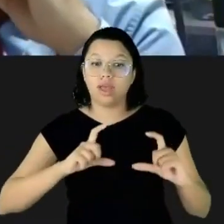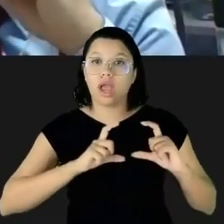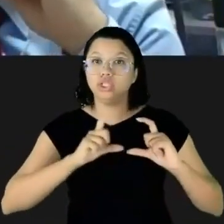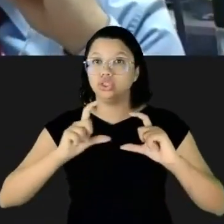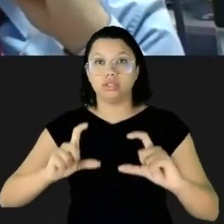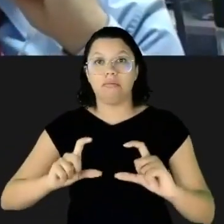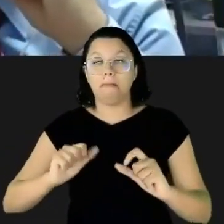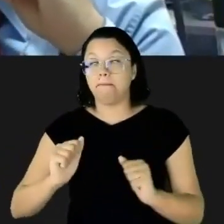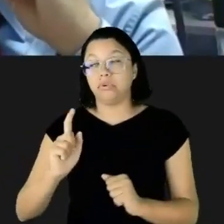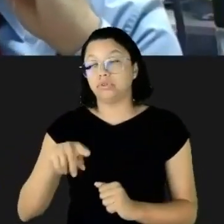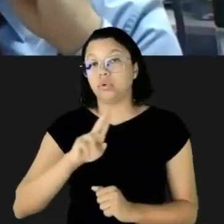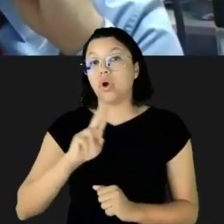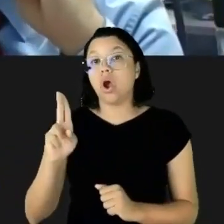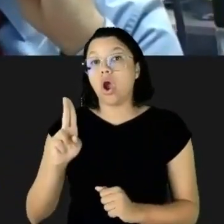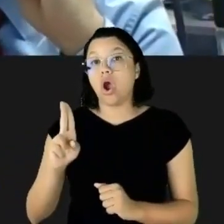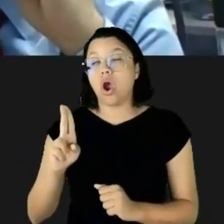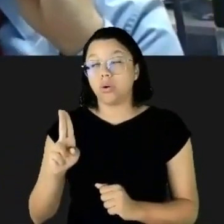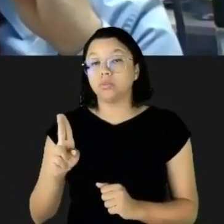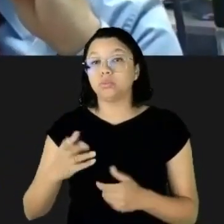o nome de um servidor por exemplo